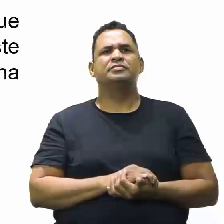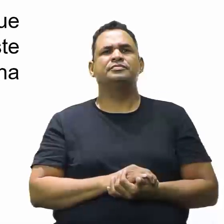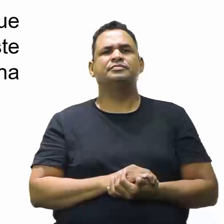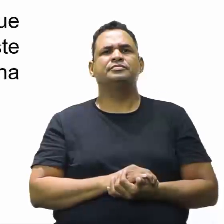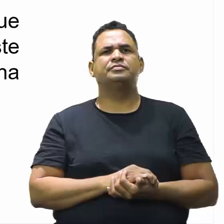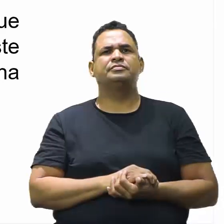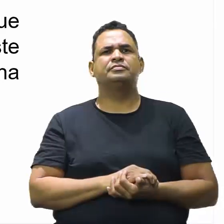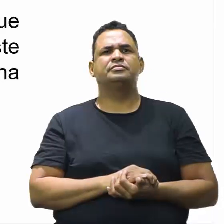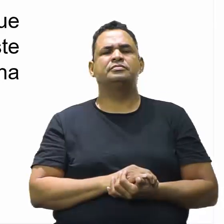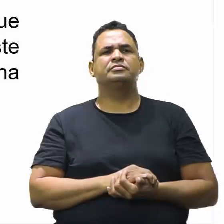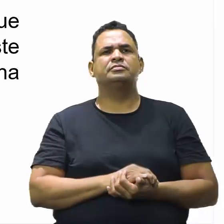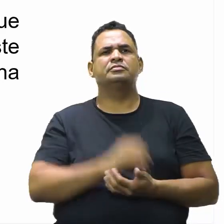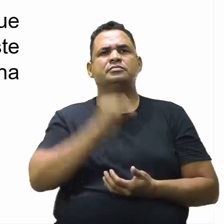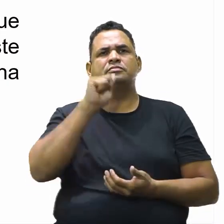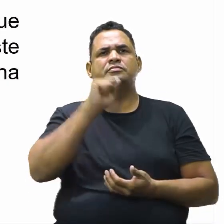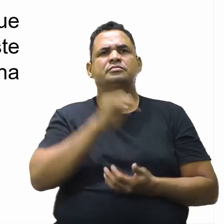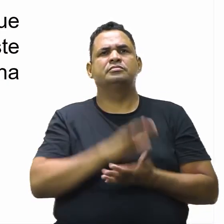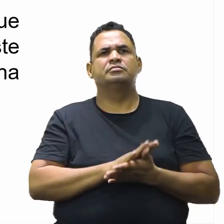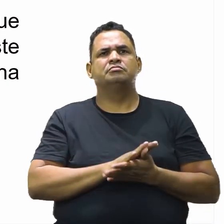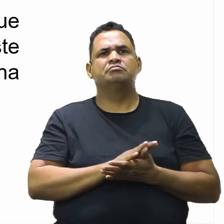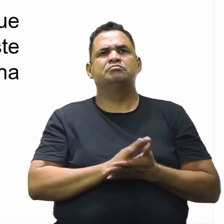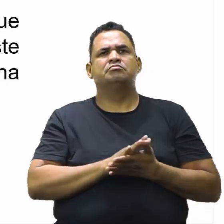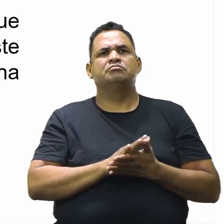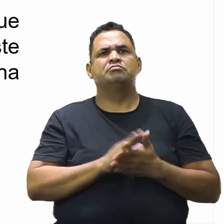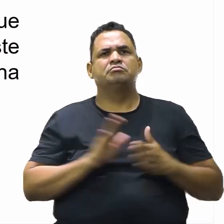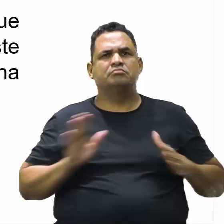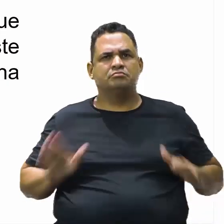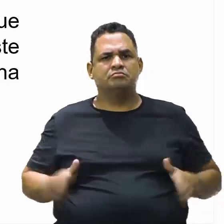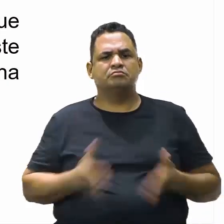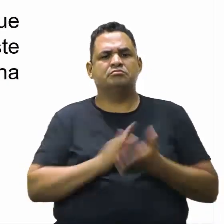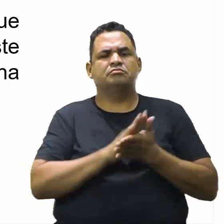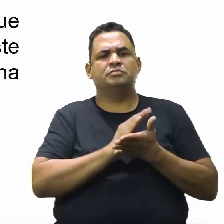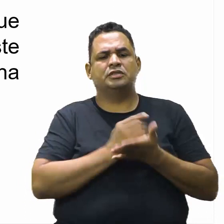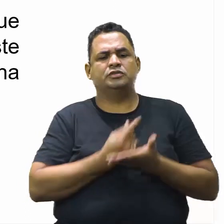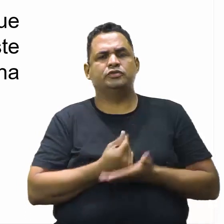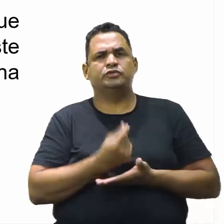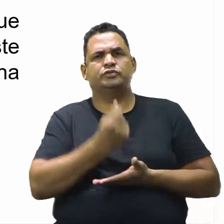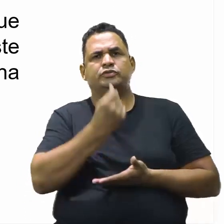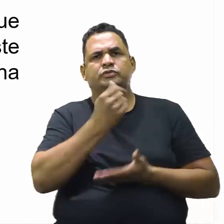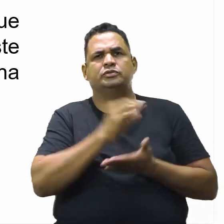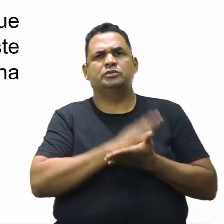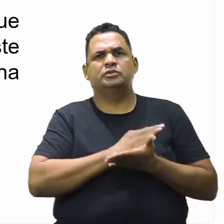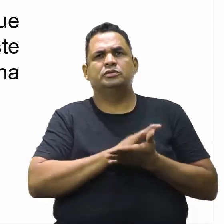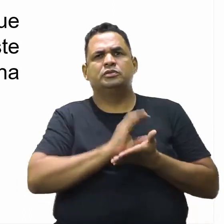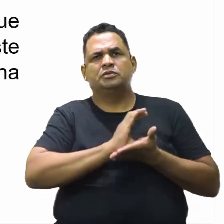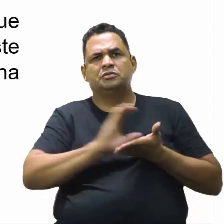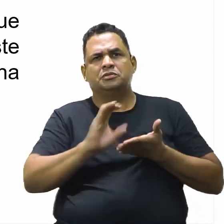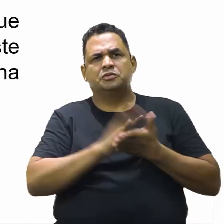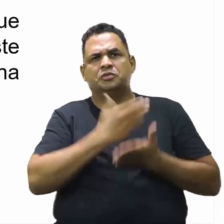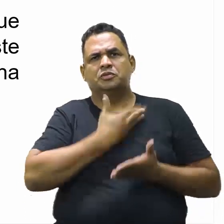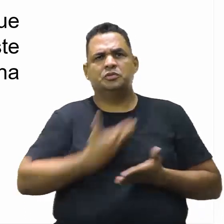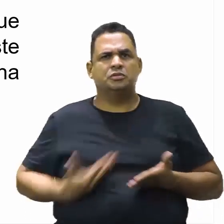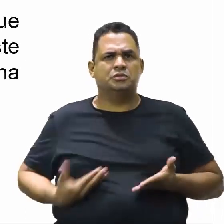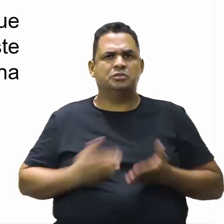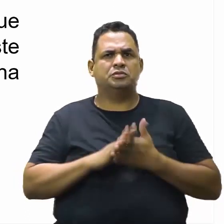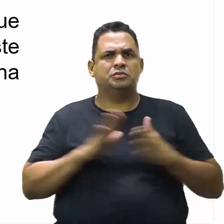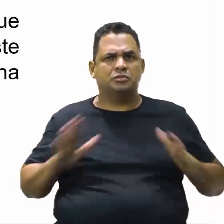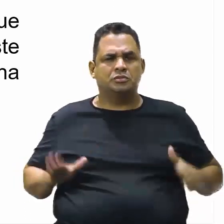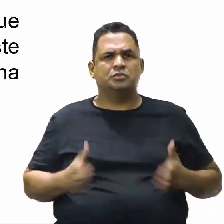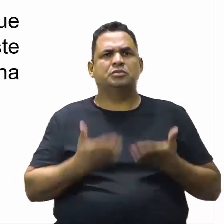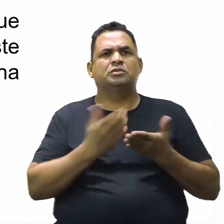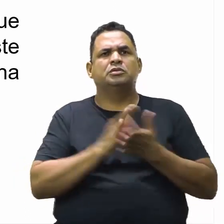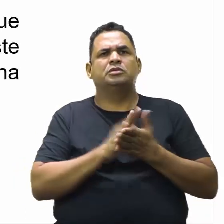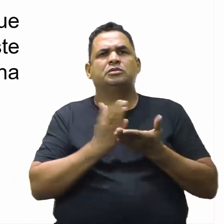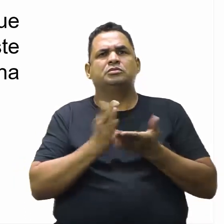vamos lá, alternativa A, pelos incentivos fiscais, investimento do governo federal que estimularam a